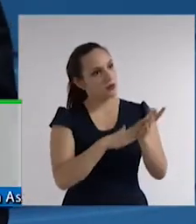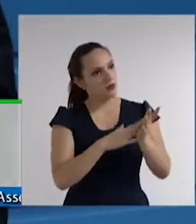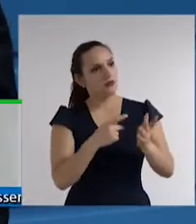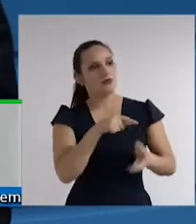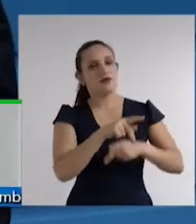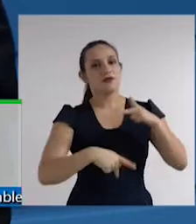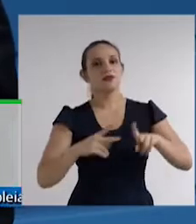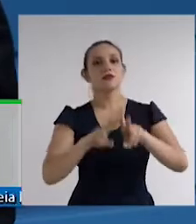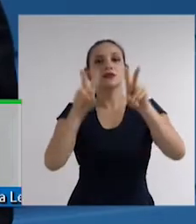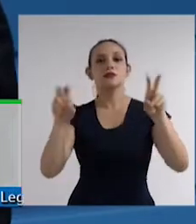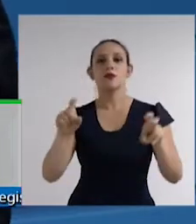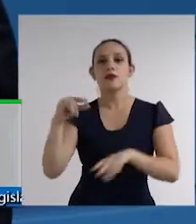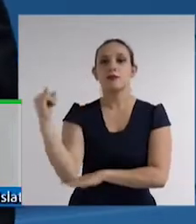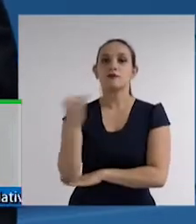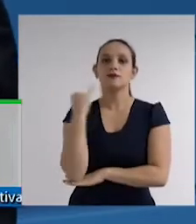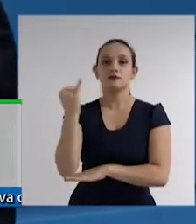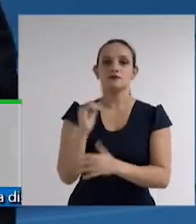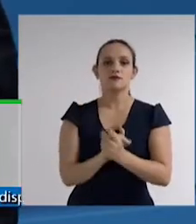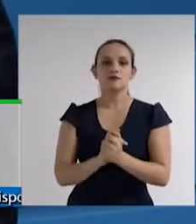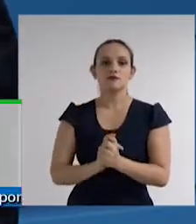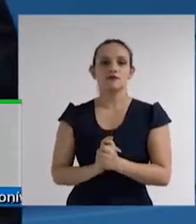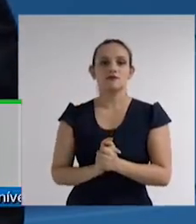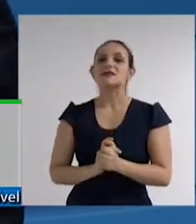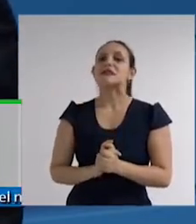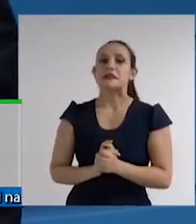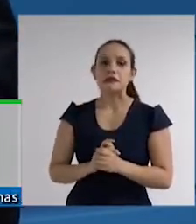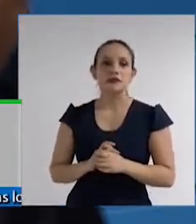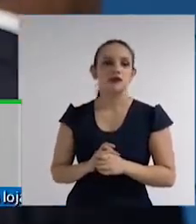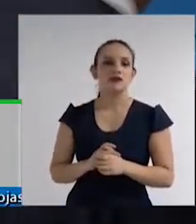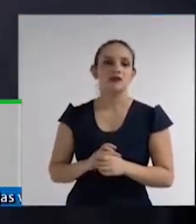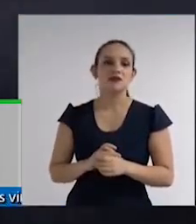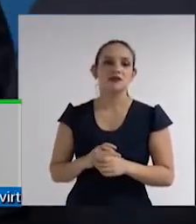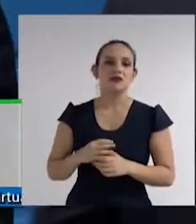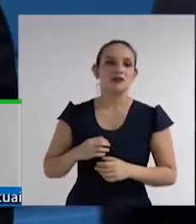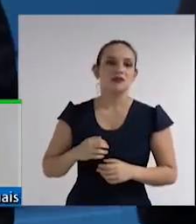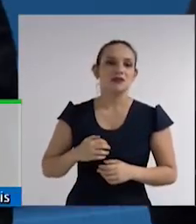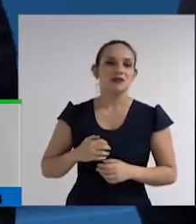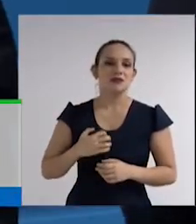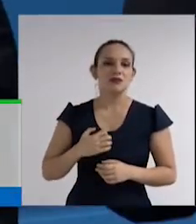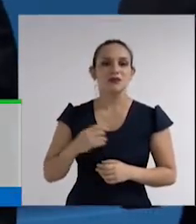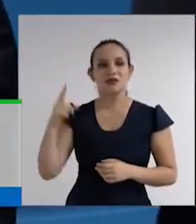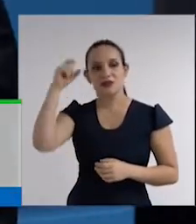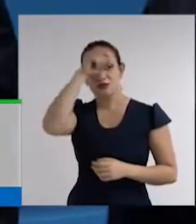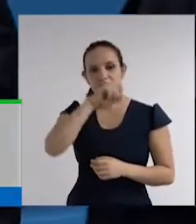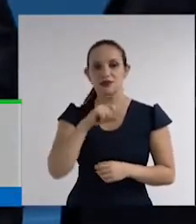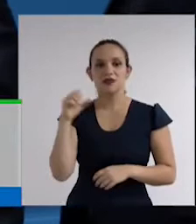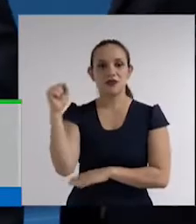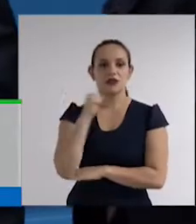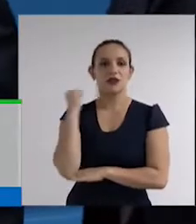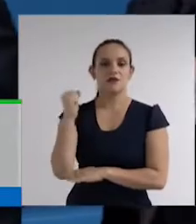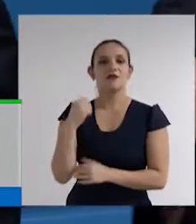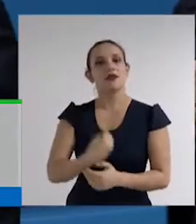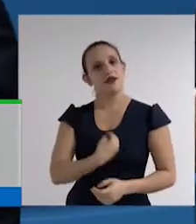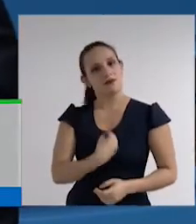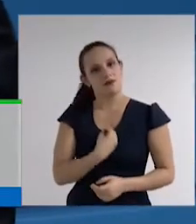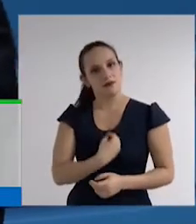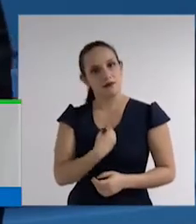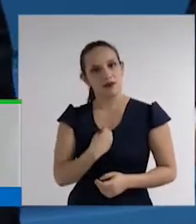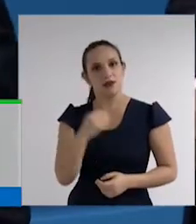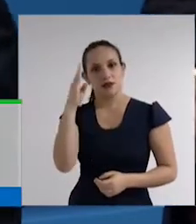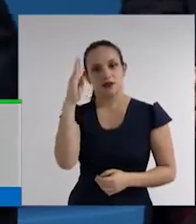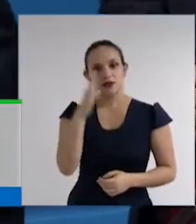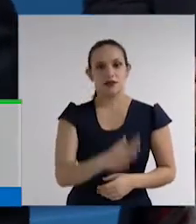esse assunto tão importante, tão tormentoso, desse momento grave da vida nacional,